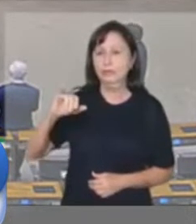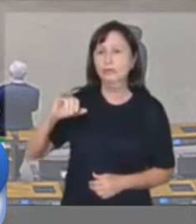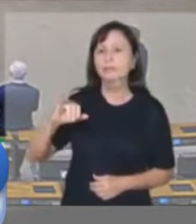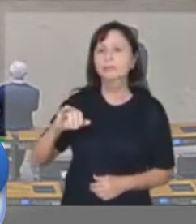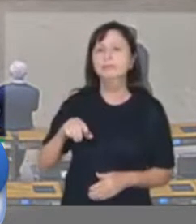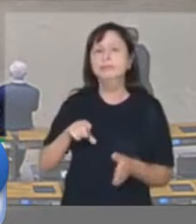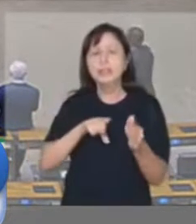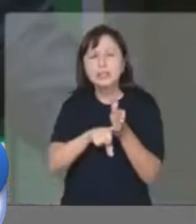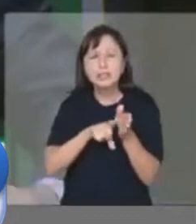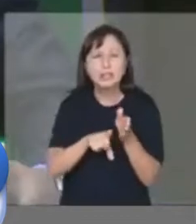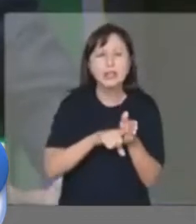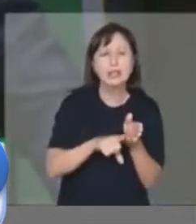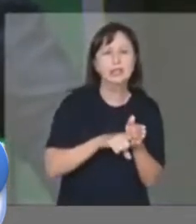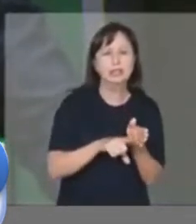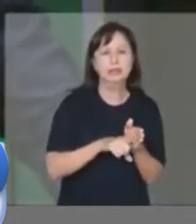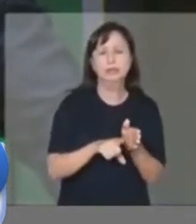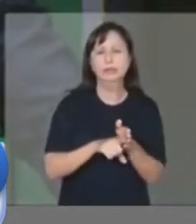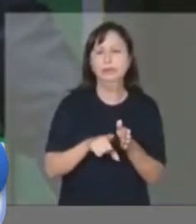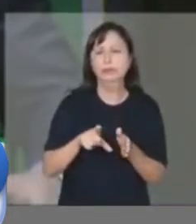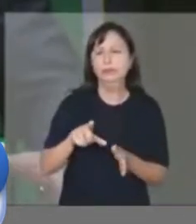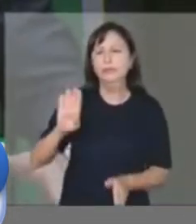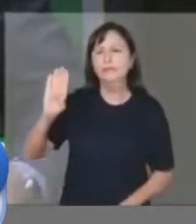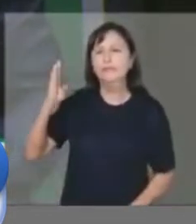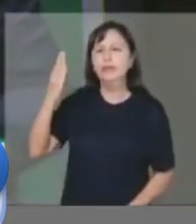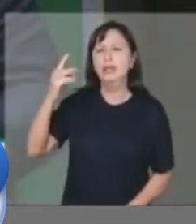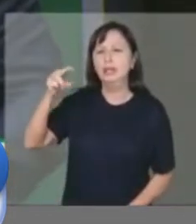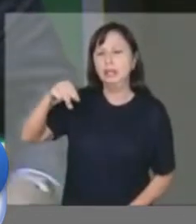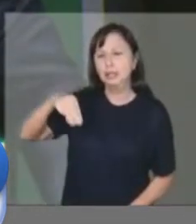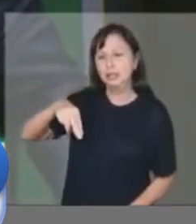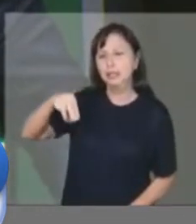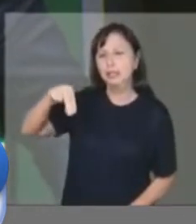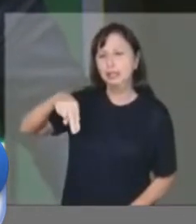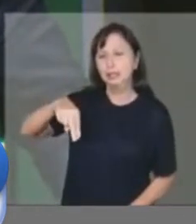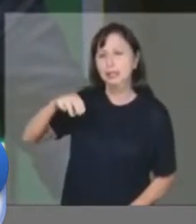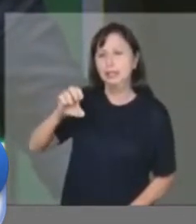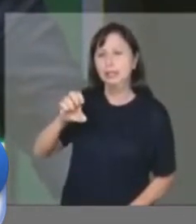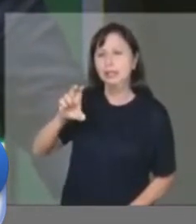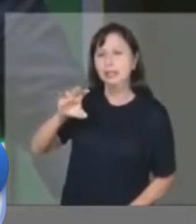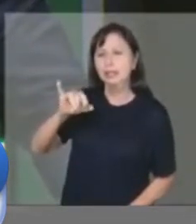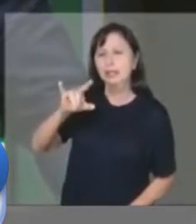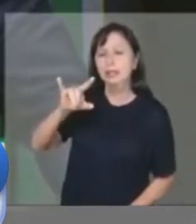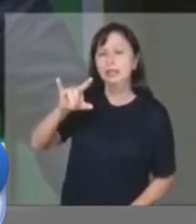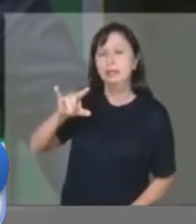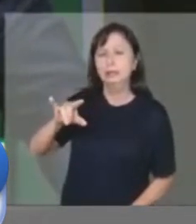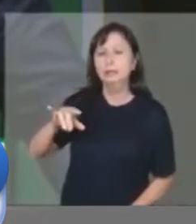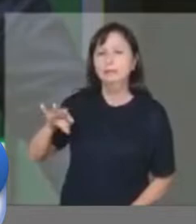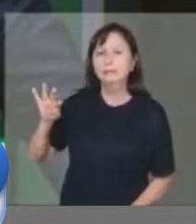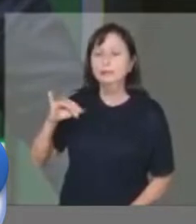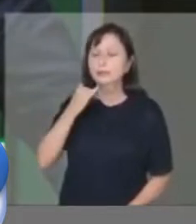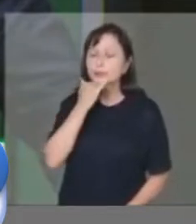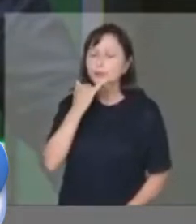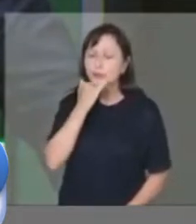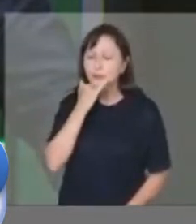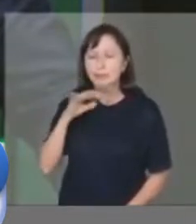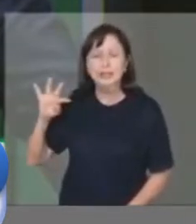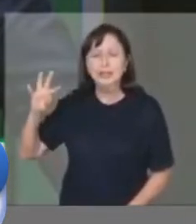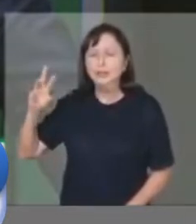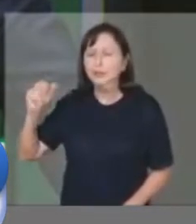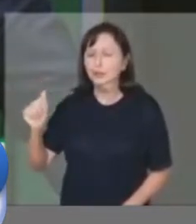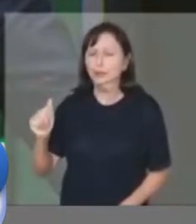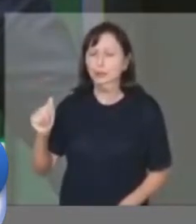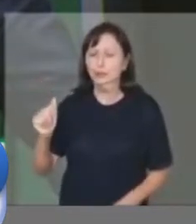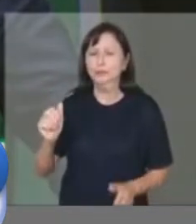fake news e falávamos sobre todas as fake news que são imputadas a esse governo. Muitas